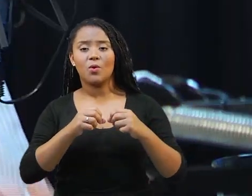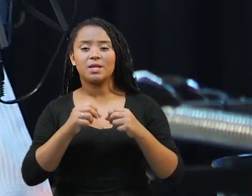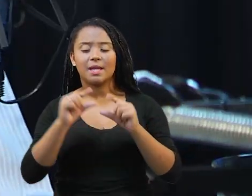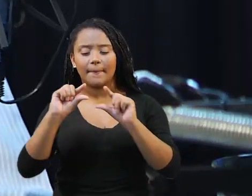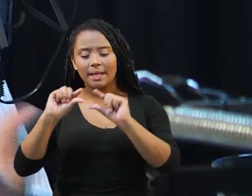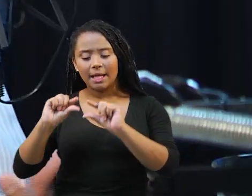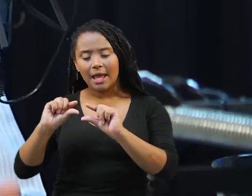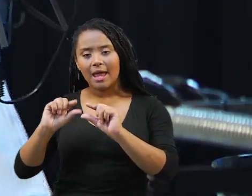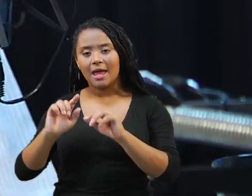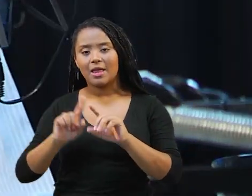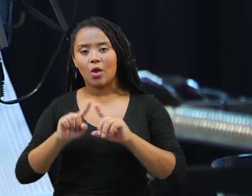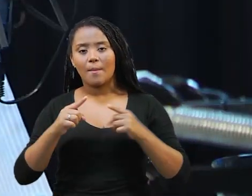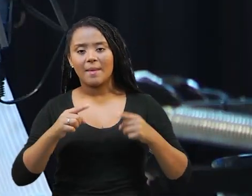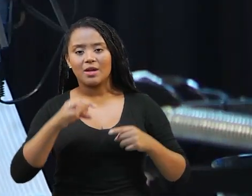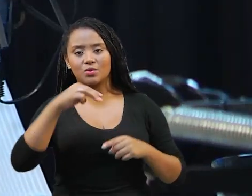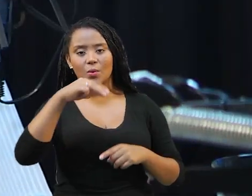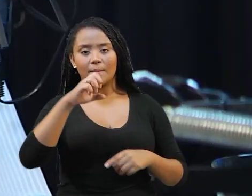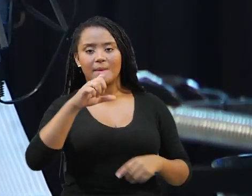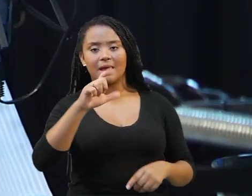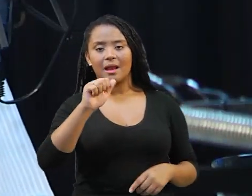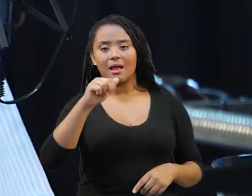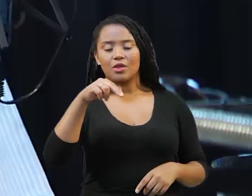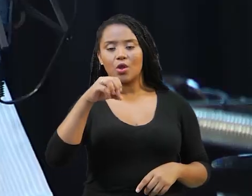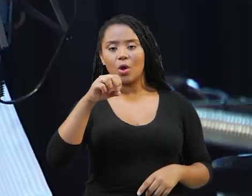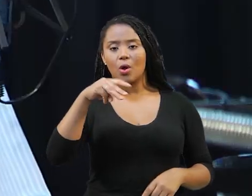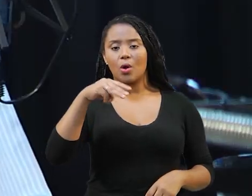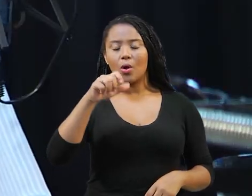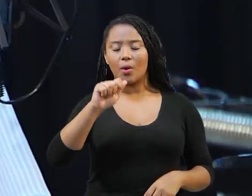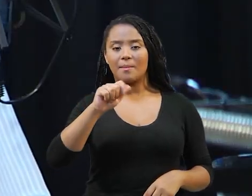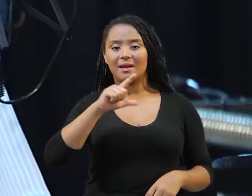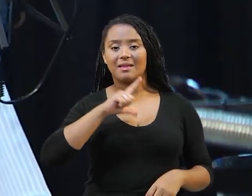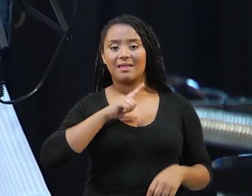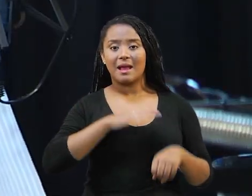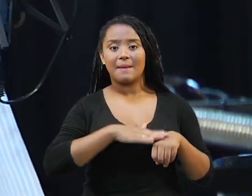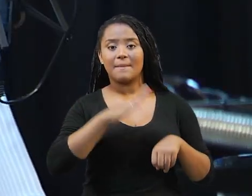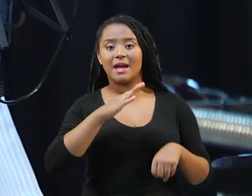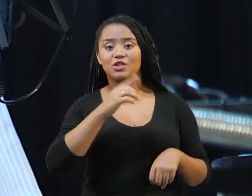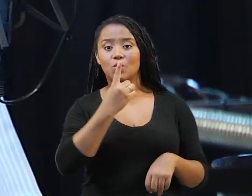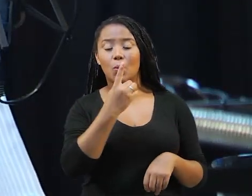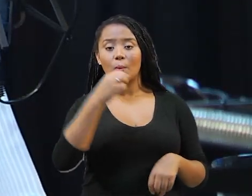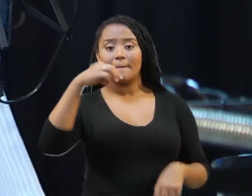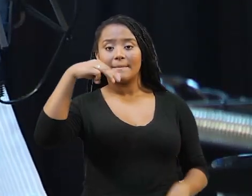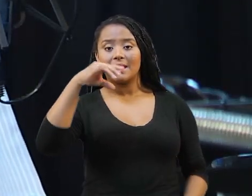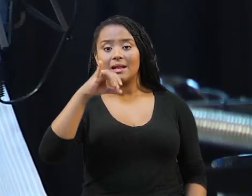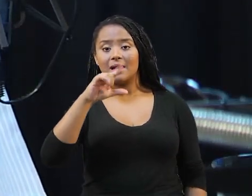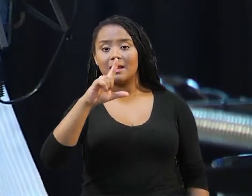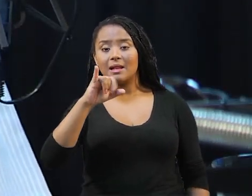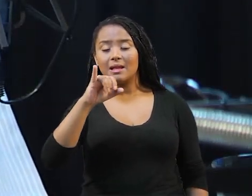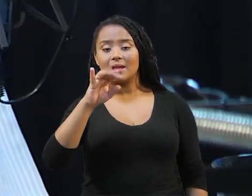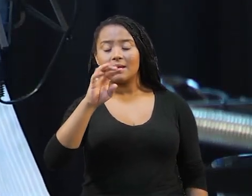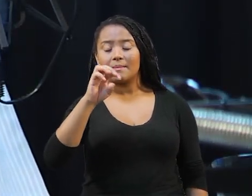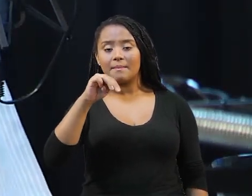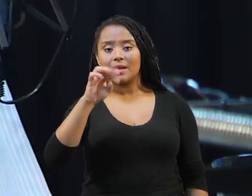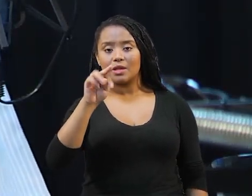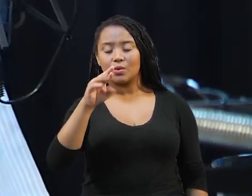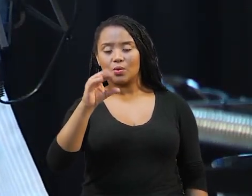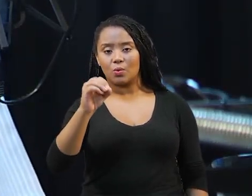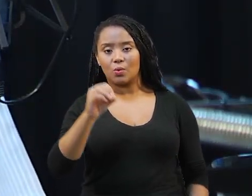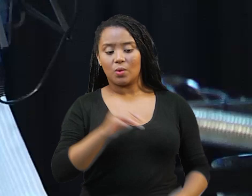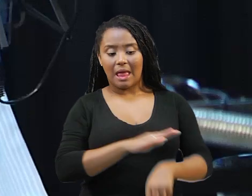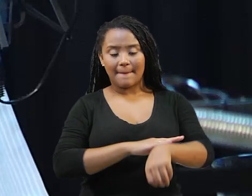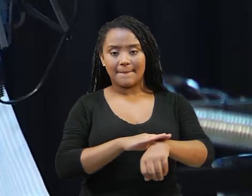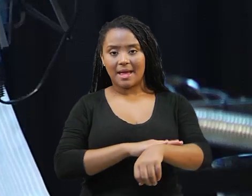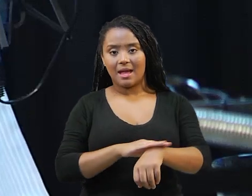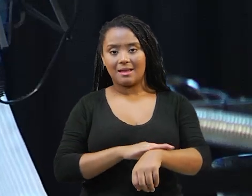gente cura ainda, né? O melanoma, quando ele invade mais de 1 milímetro na pele, ele já pode ter dado